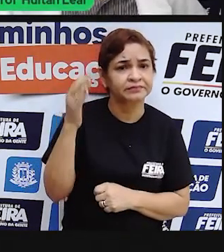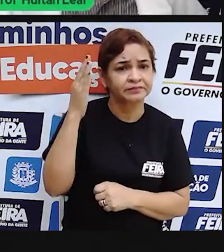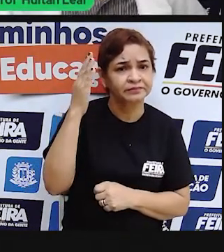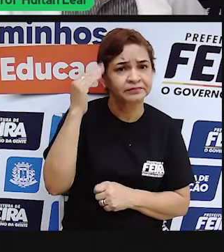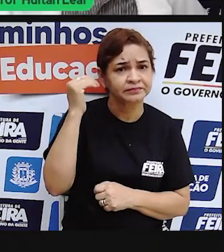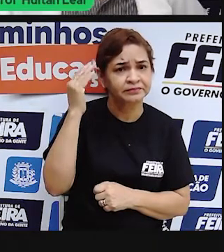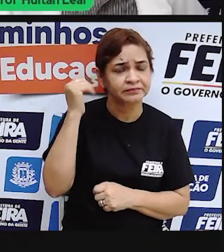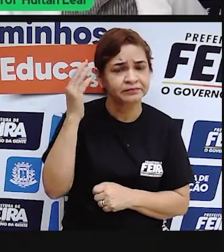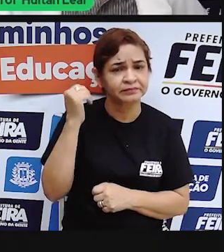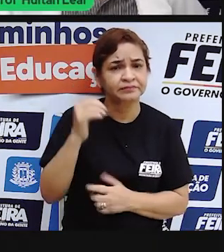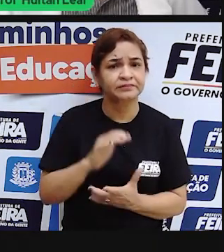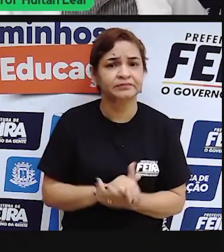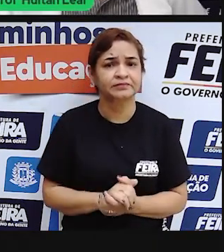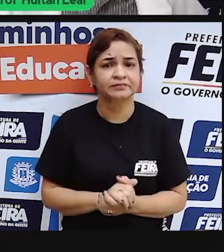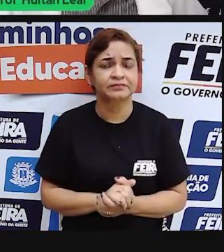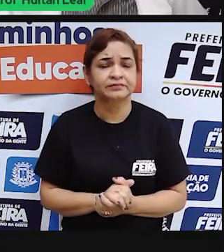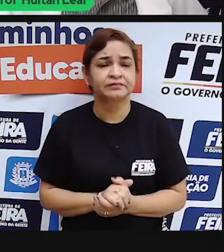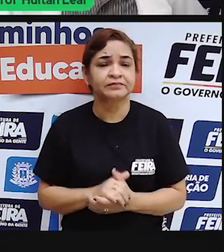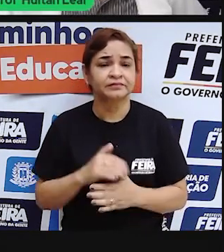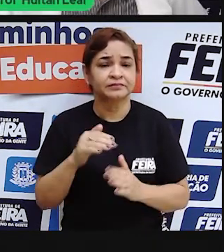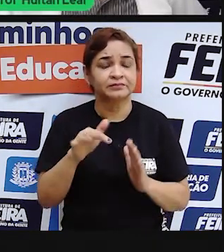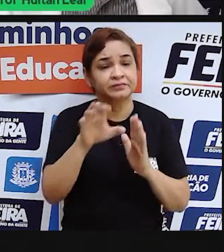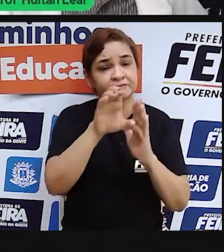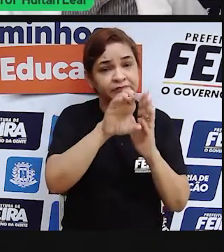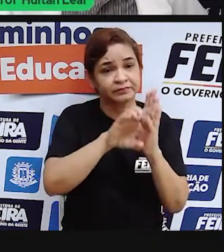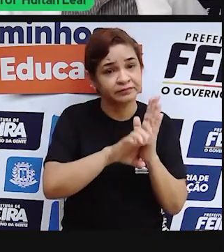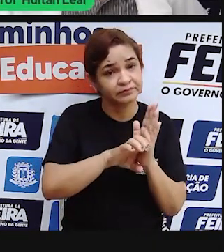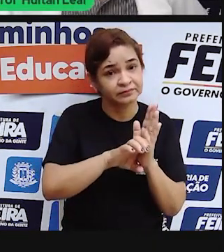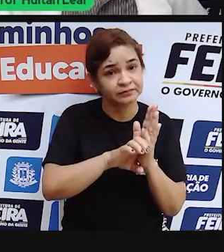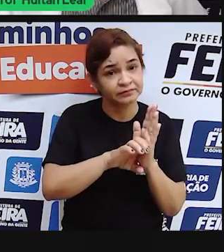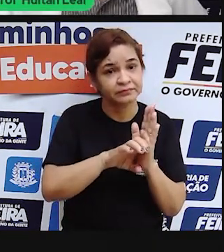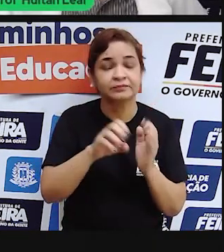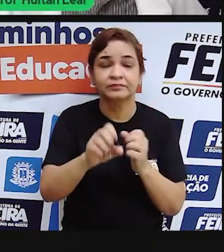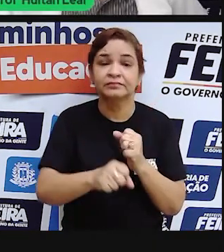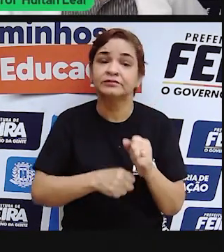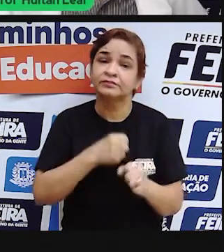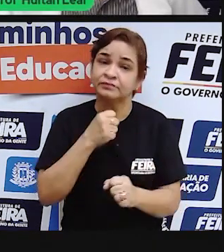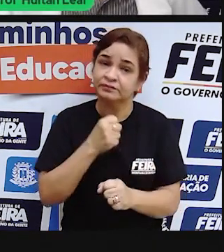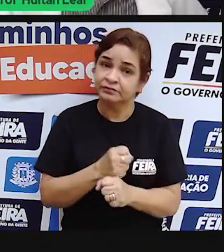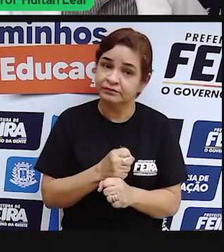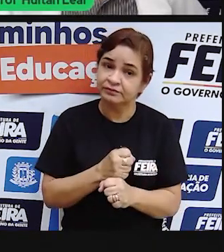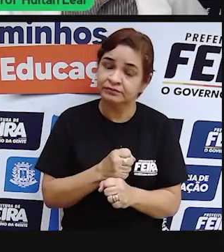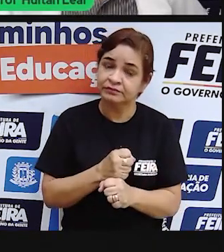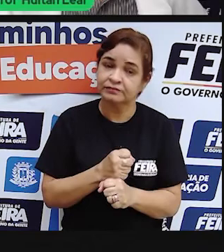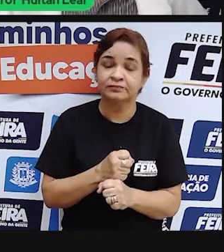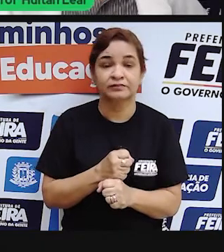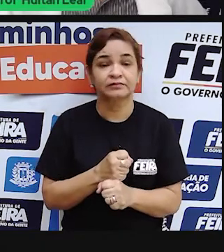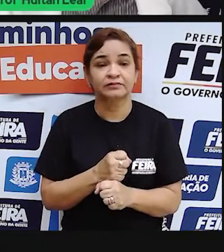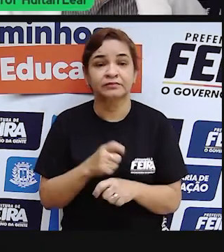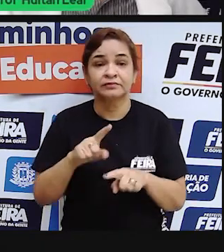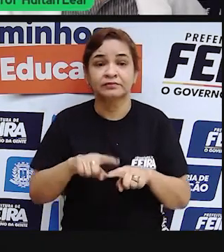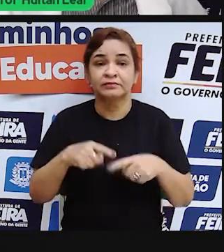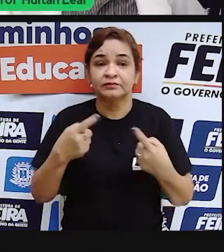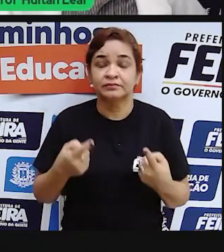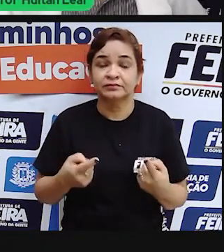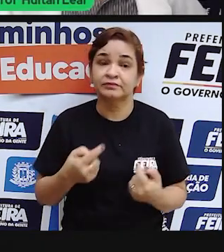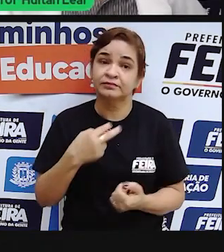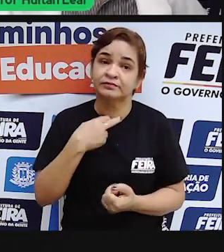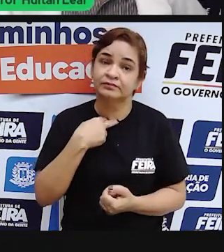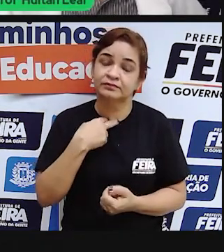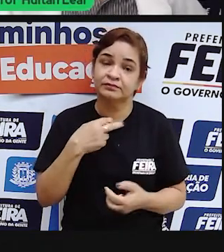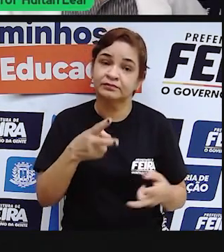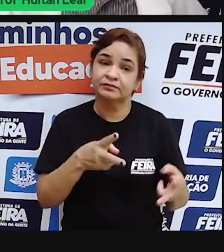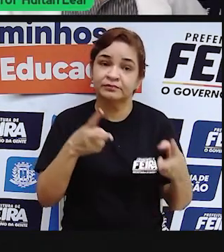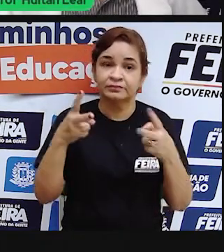que abril é um determinado período de tempo do ano. Uma fase, um pedaço, vamos dizer assim,